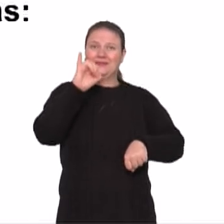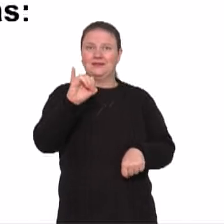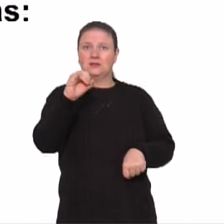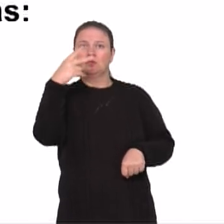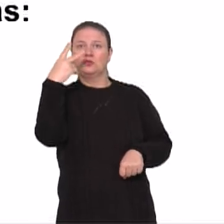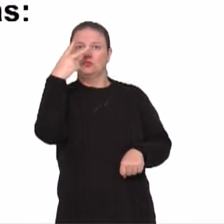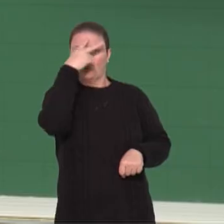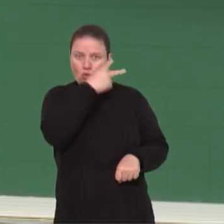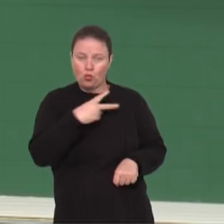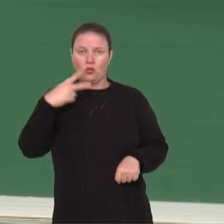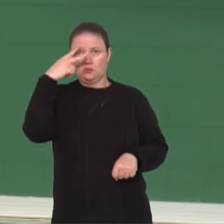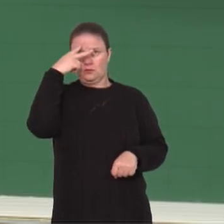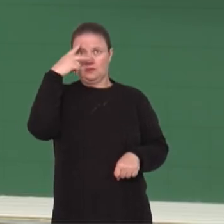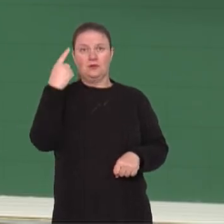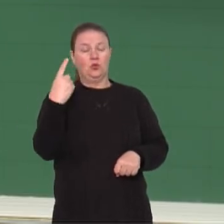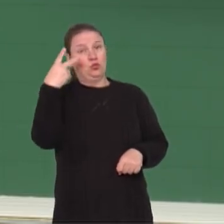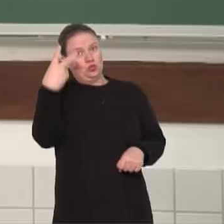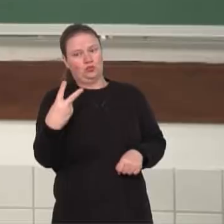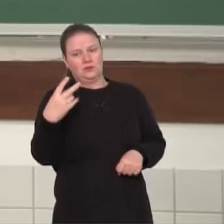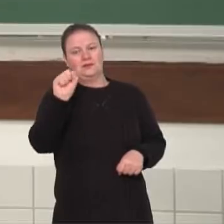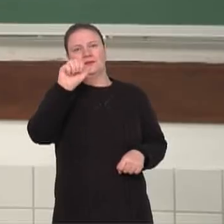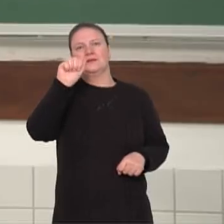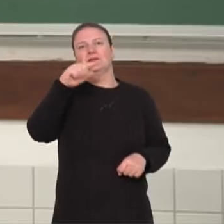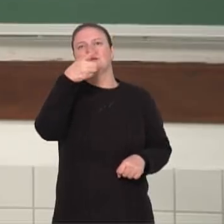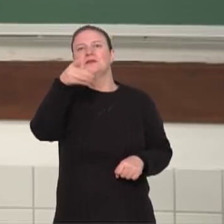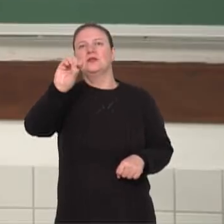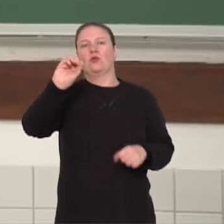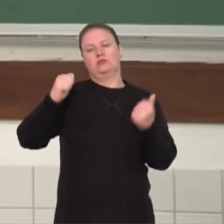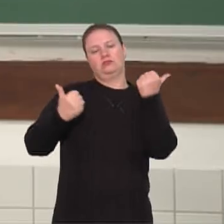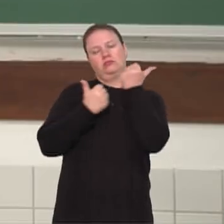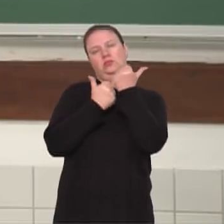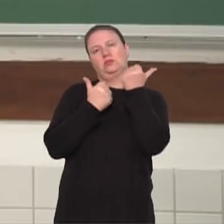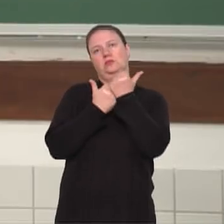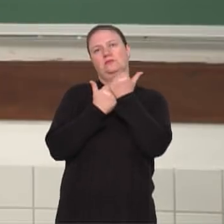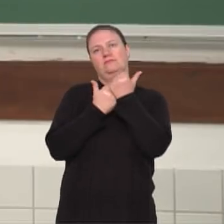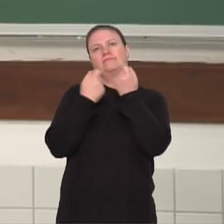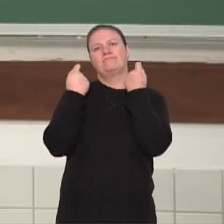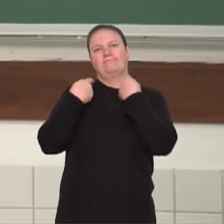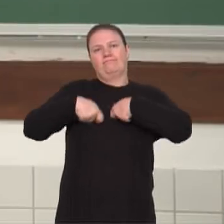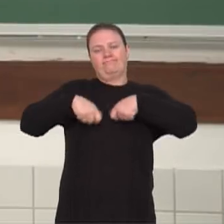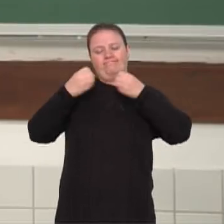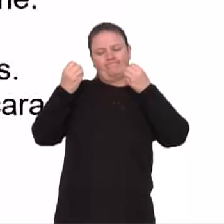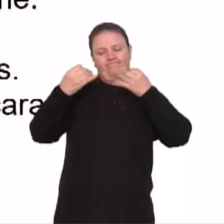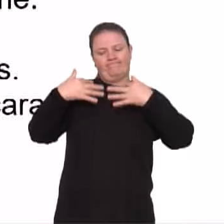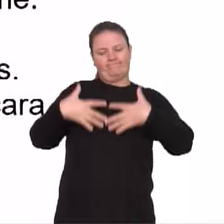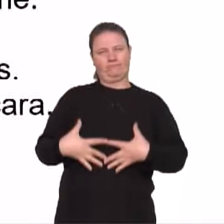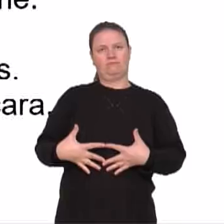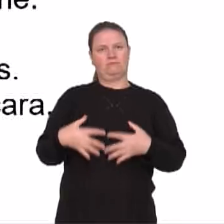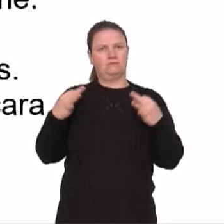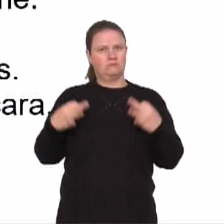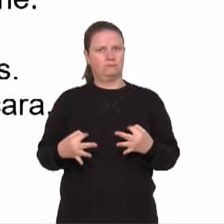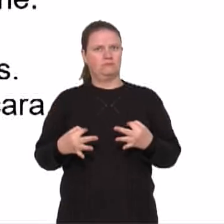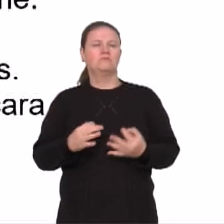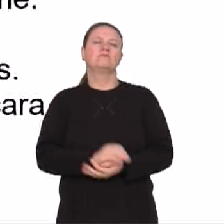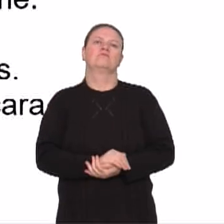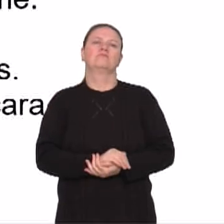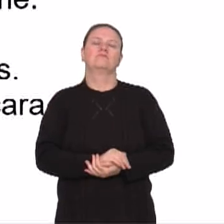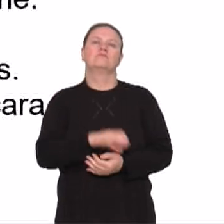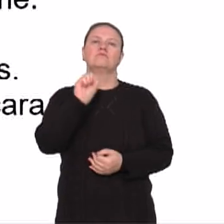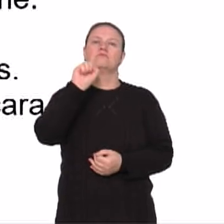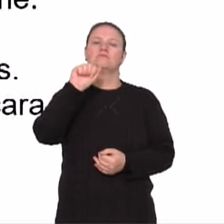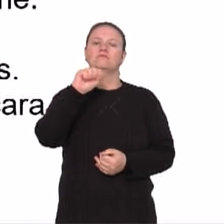horas, certo? Então, a gente tem aqui essas especificidades do uso do verbo ser. Essa